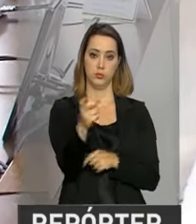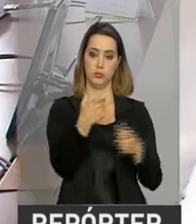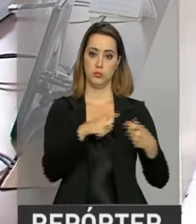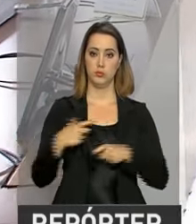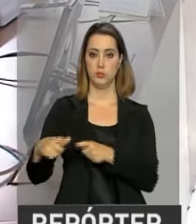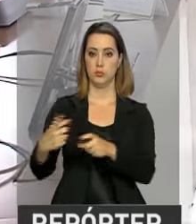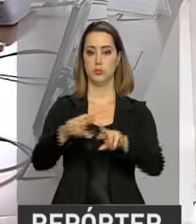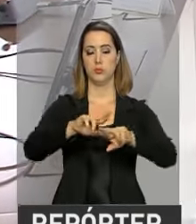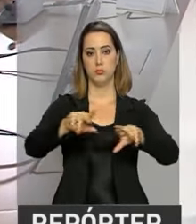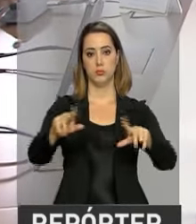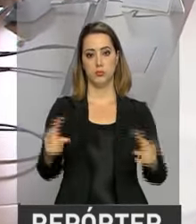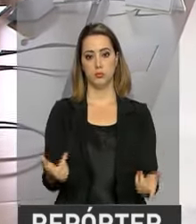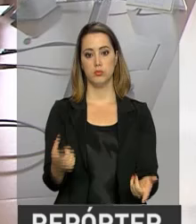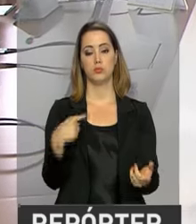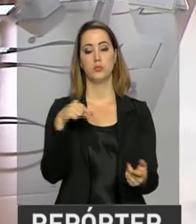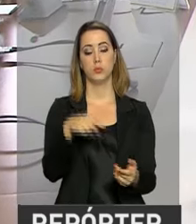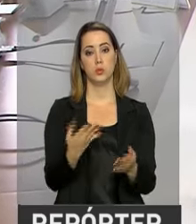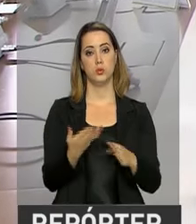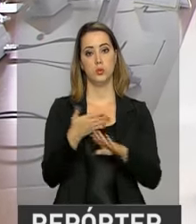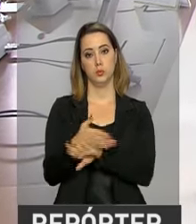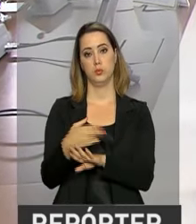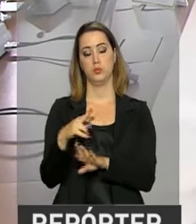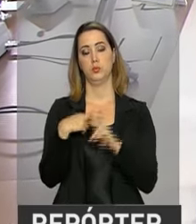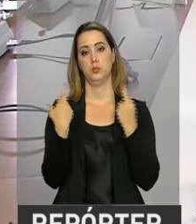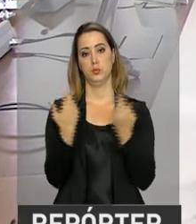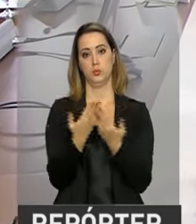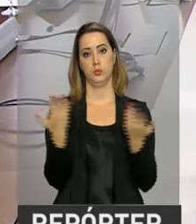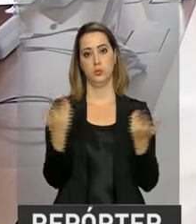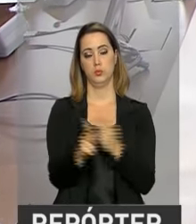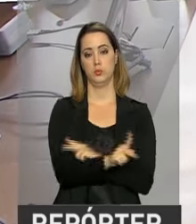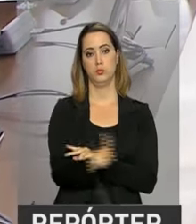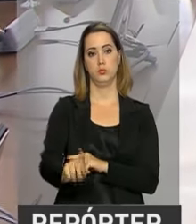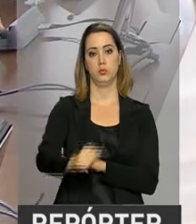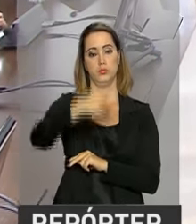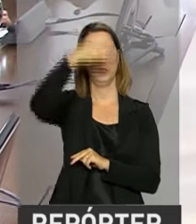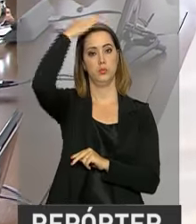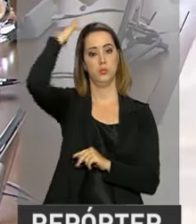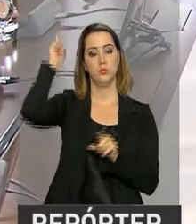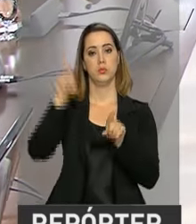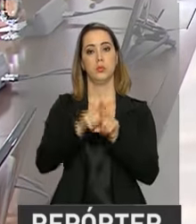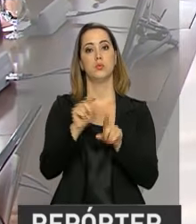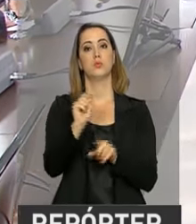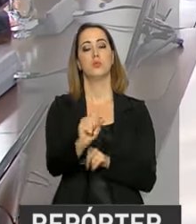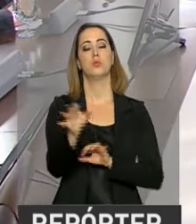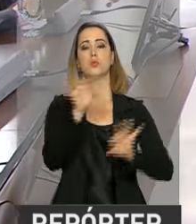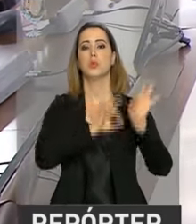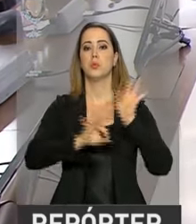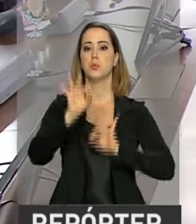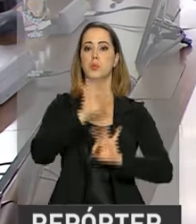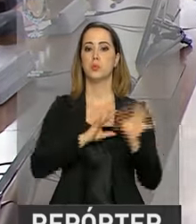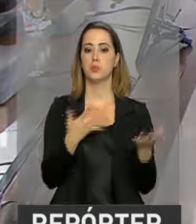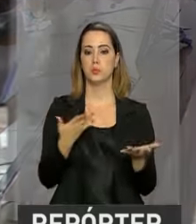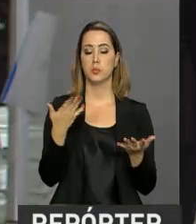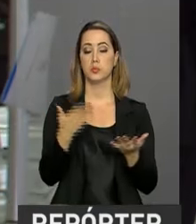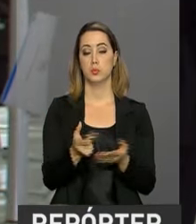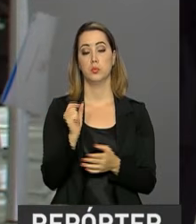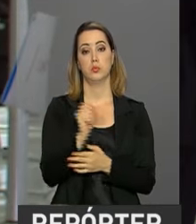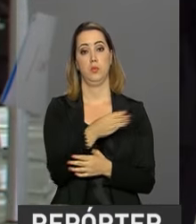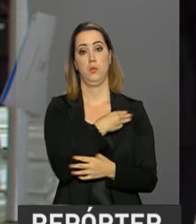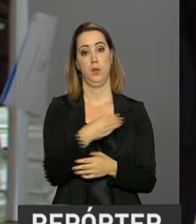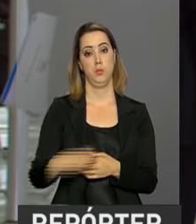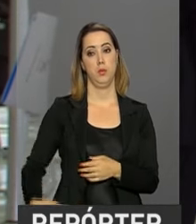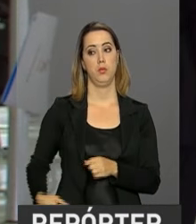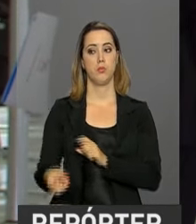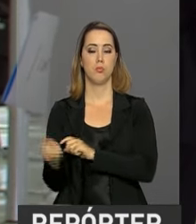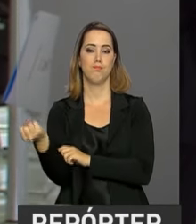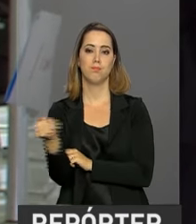representadas nessa reunião com o presidente Michel Temer e com os ministros da Fazenda Henrique Meirelles e do planejamento Diogo de ol a expectativa é